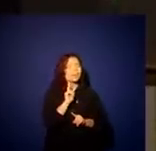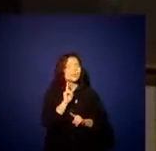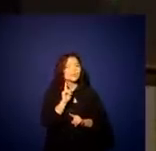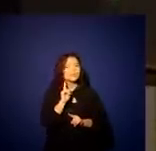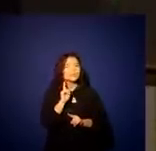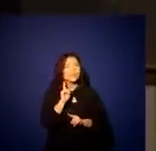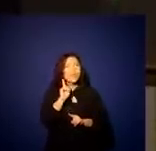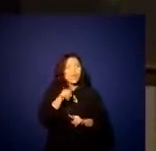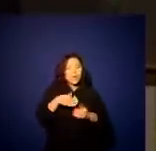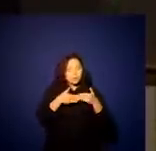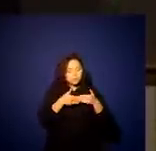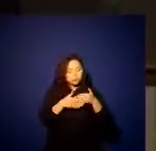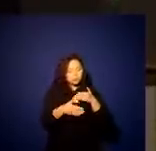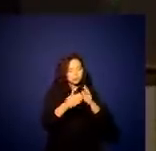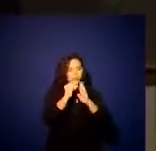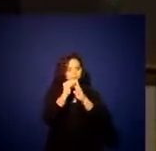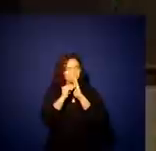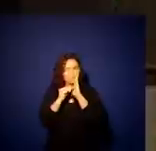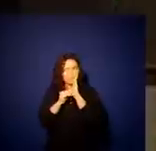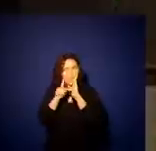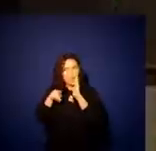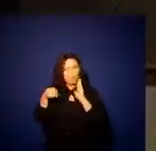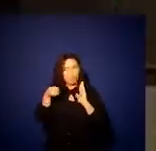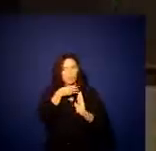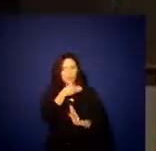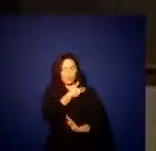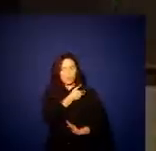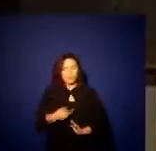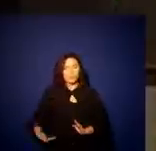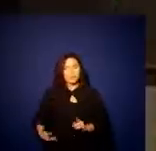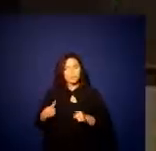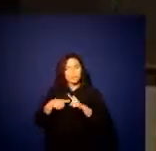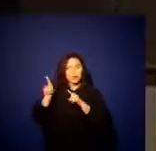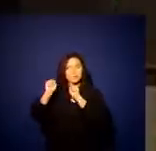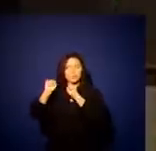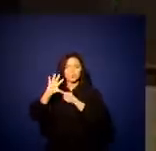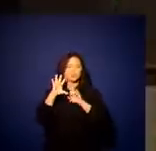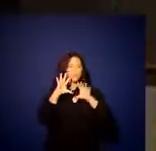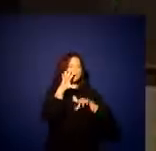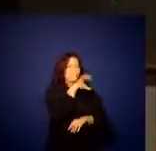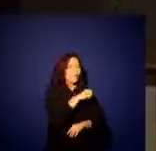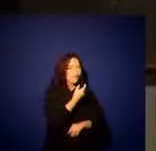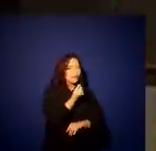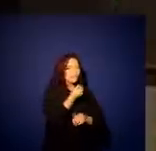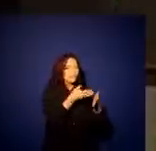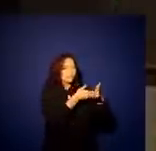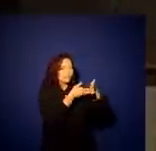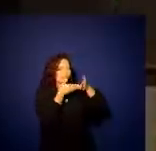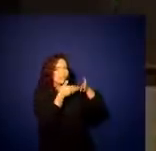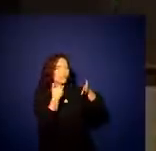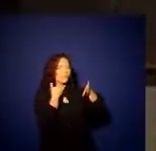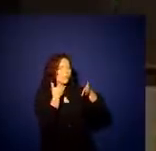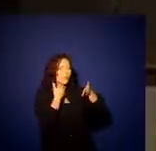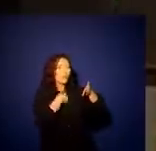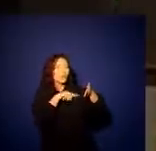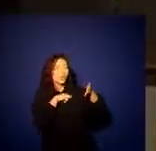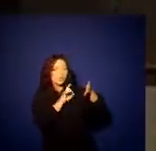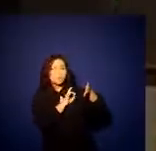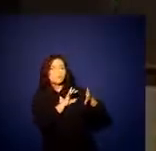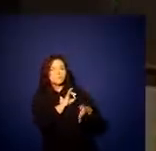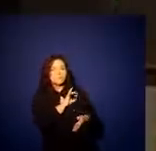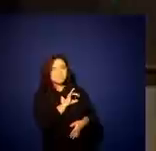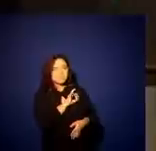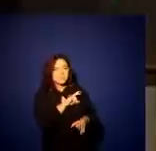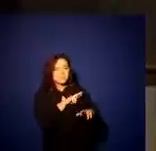talvez a agenda do novo governo em relação aos bancos públicos né dá um pouco de medo quando a gente olha